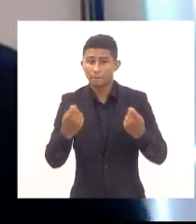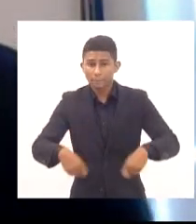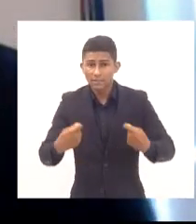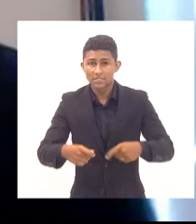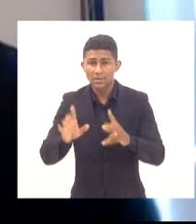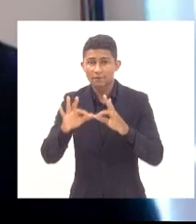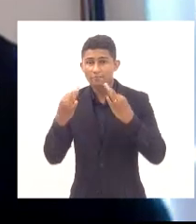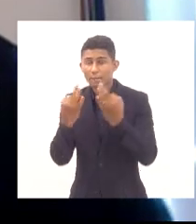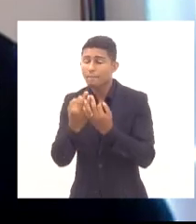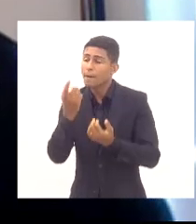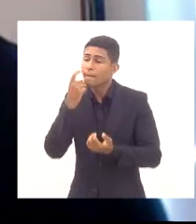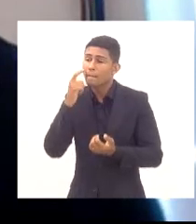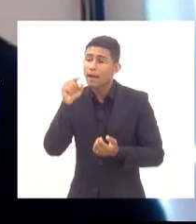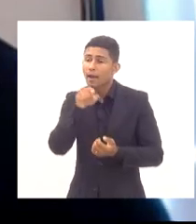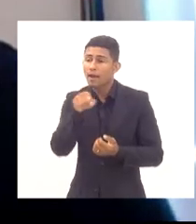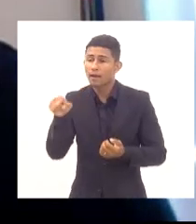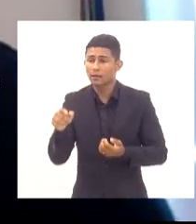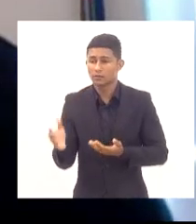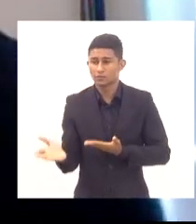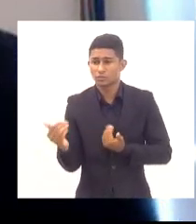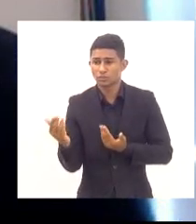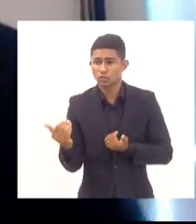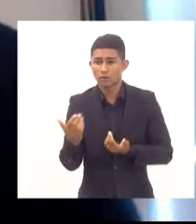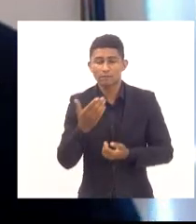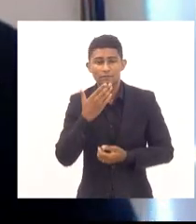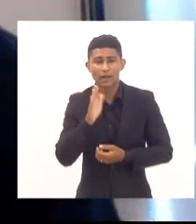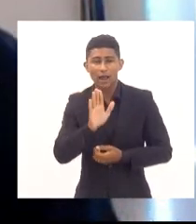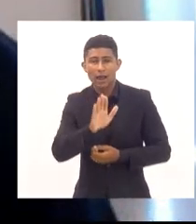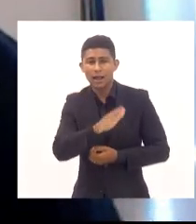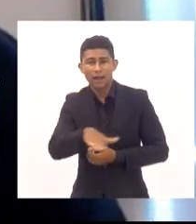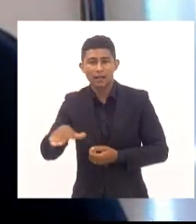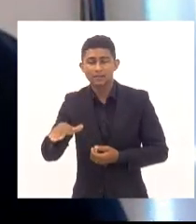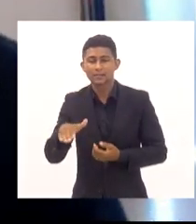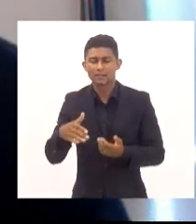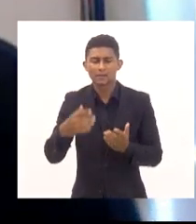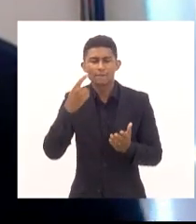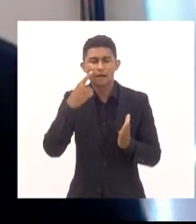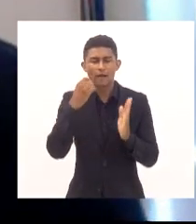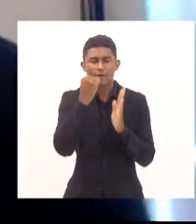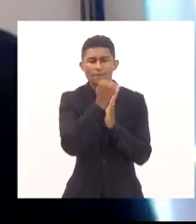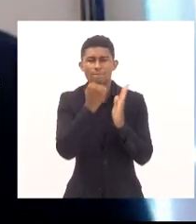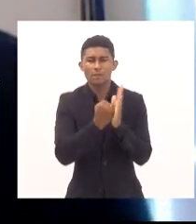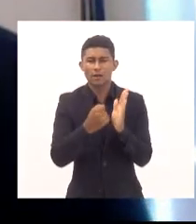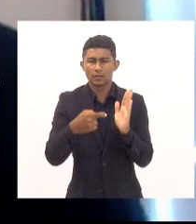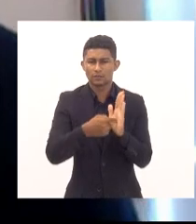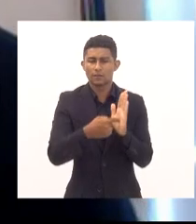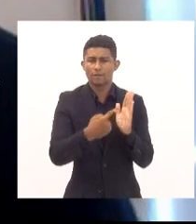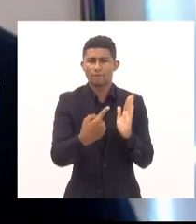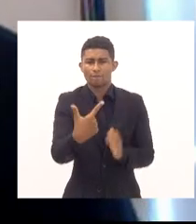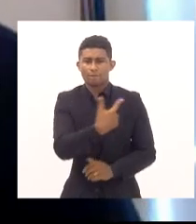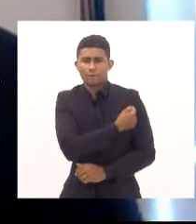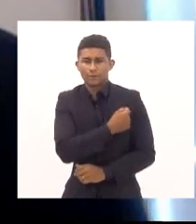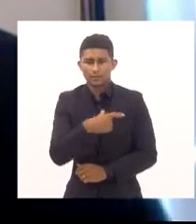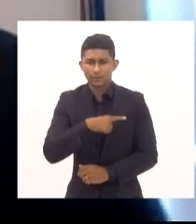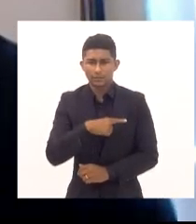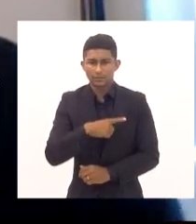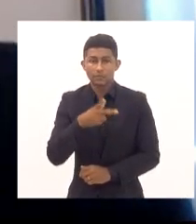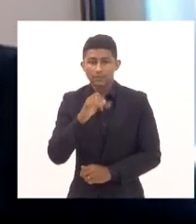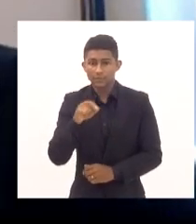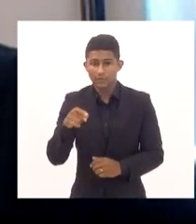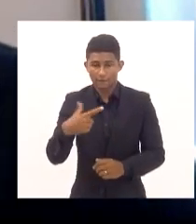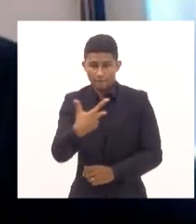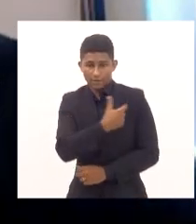dos adolescentes, dos jovens e dos adultos, que nos casos em que não houver vacinação, oriente as famílias a proceder à